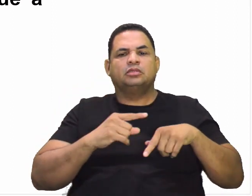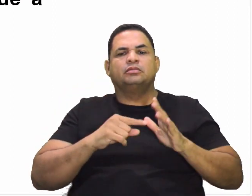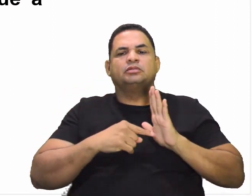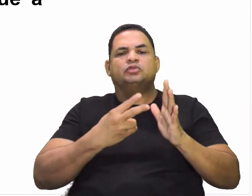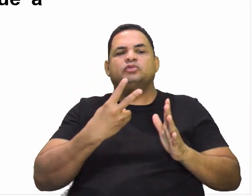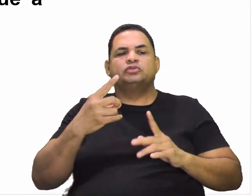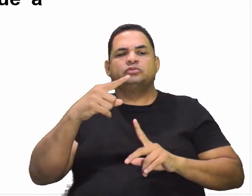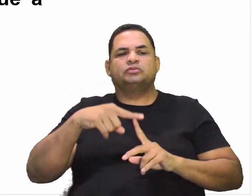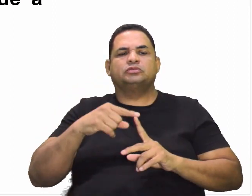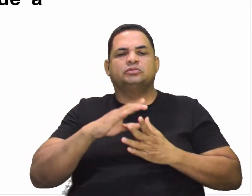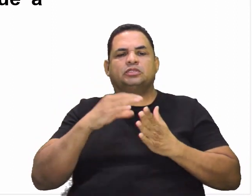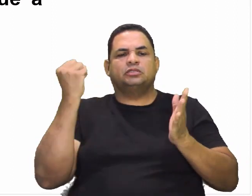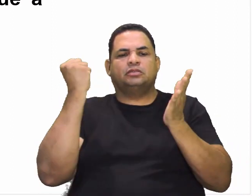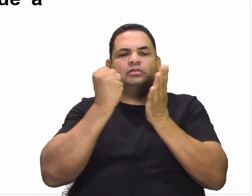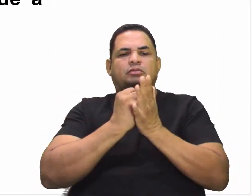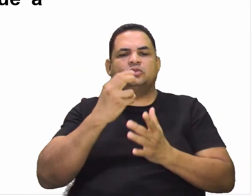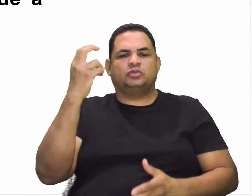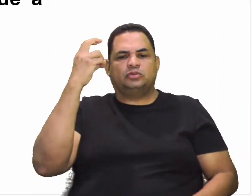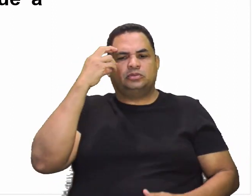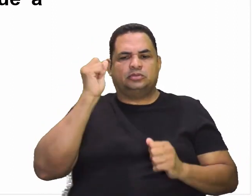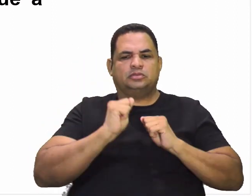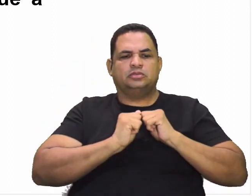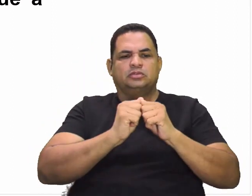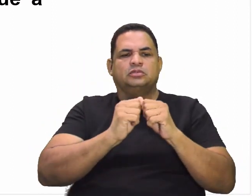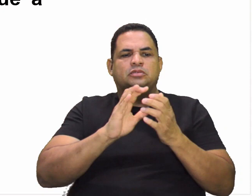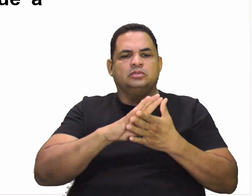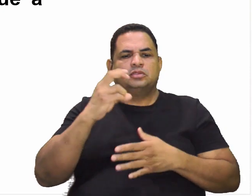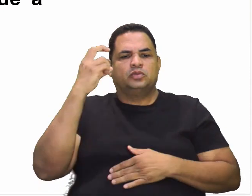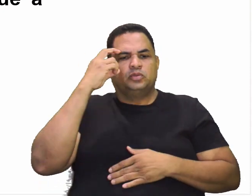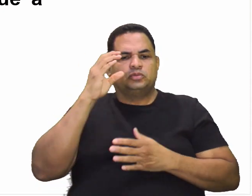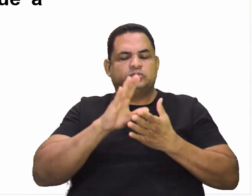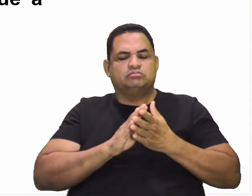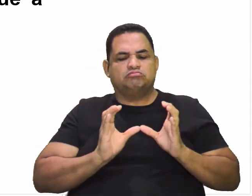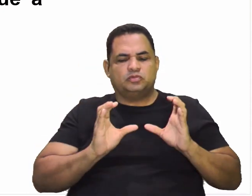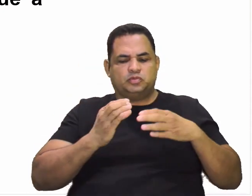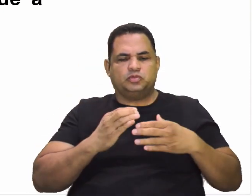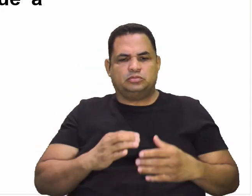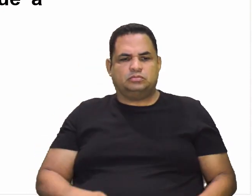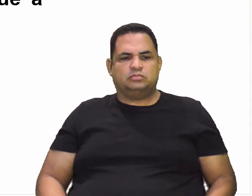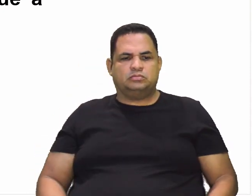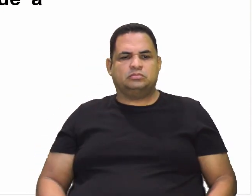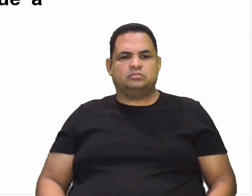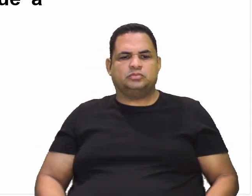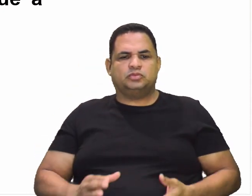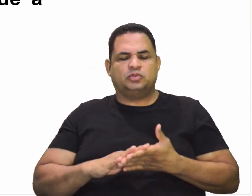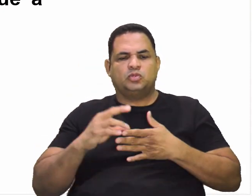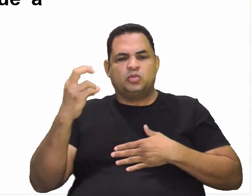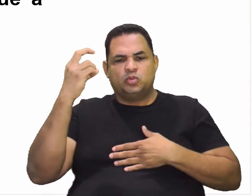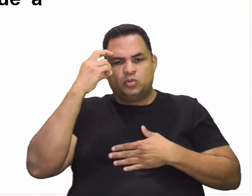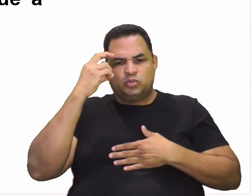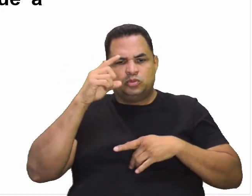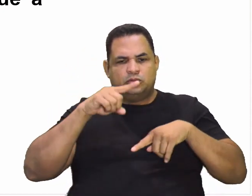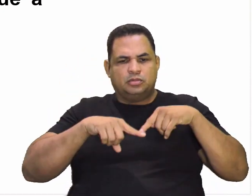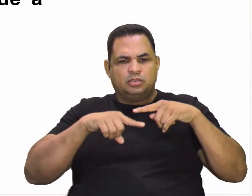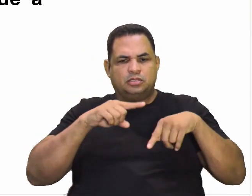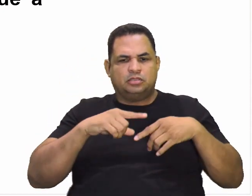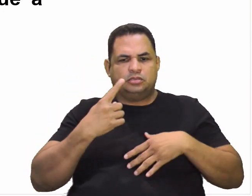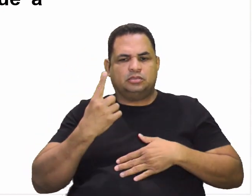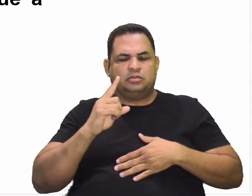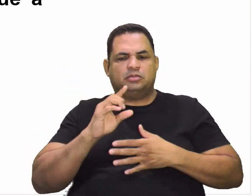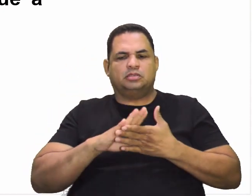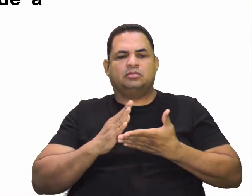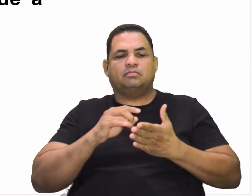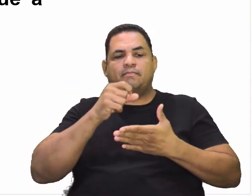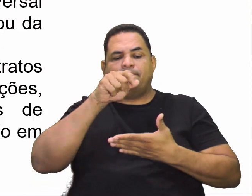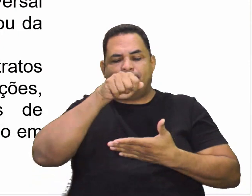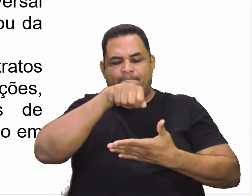cultural e que juntos constituem a cultura de determinado grupo. Sobre a cultura material e imaterial, marca a